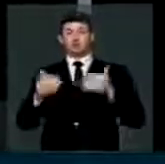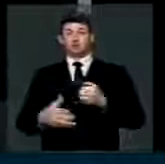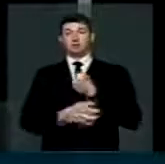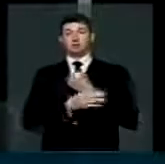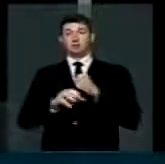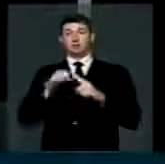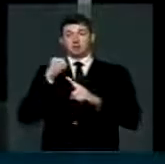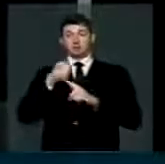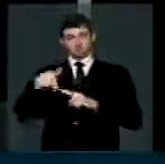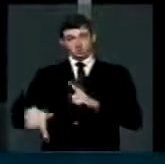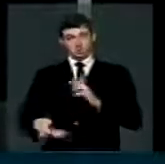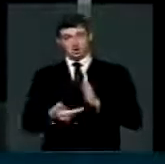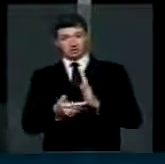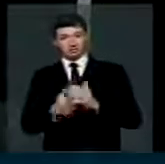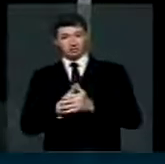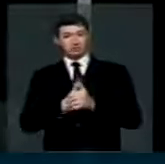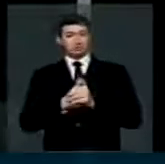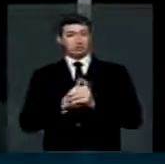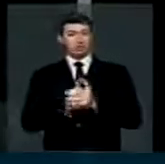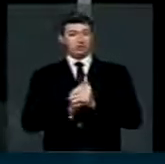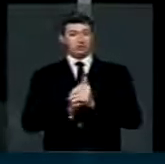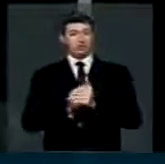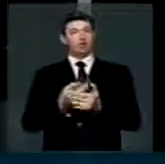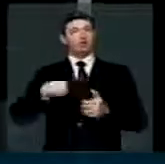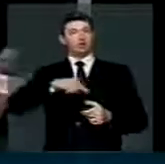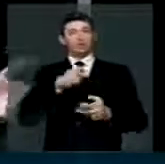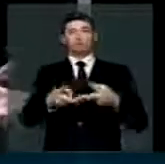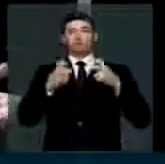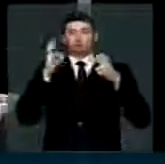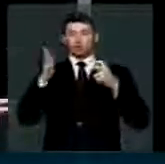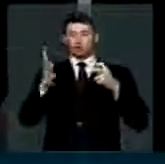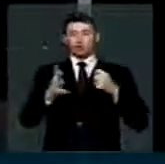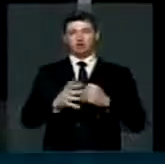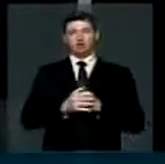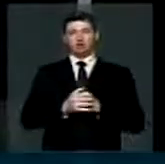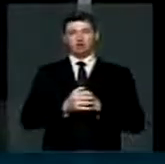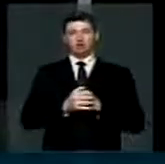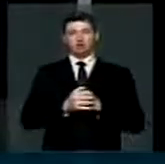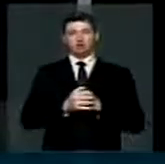Social aqui dessa casa, nós percebemos que eles estão